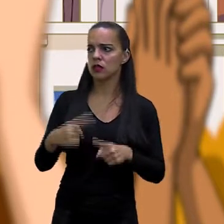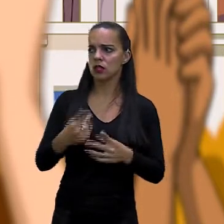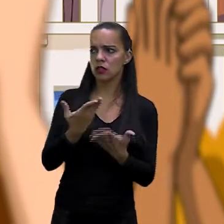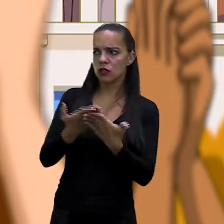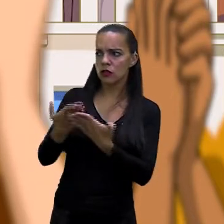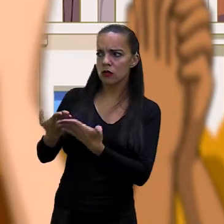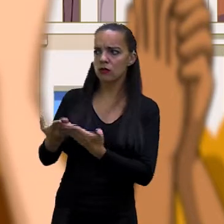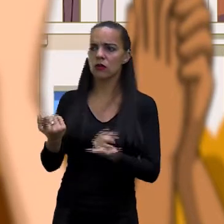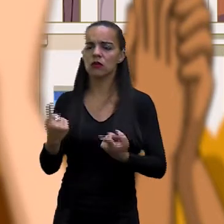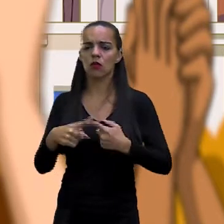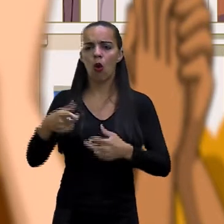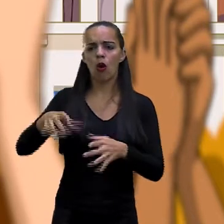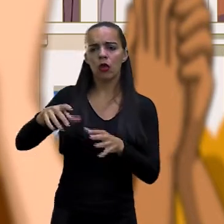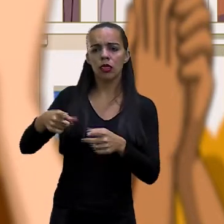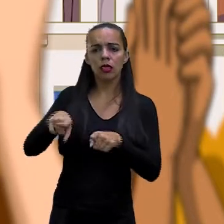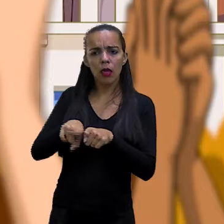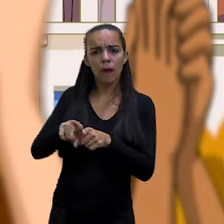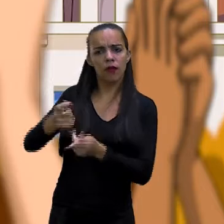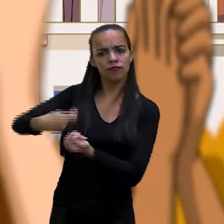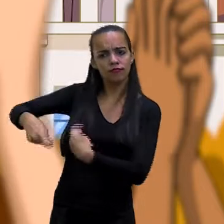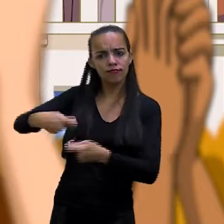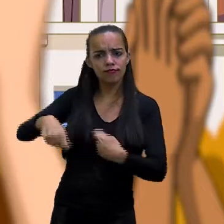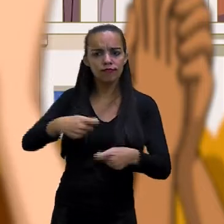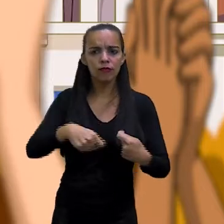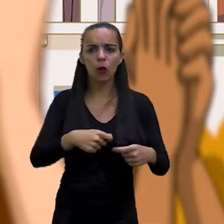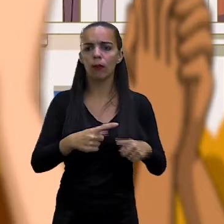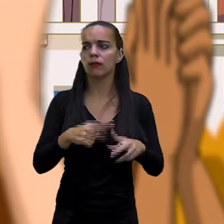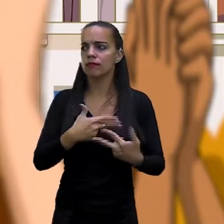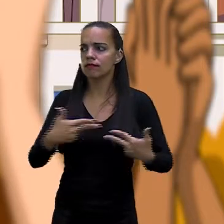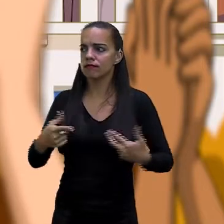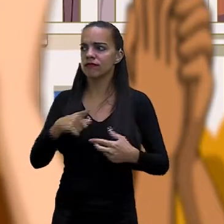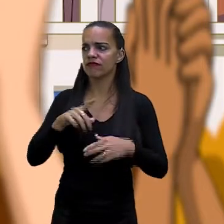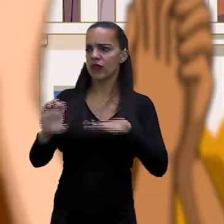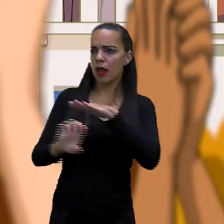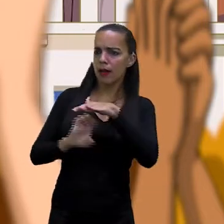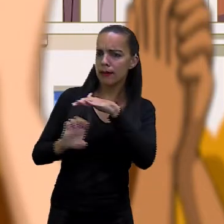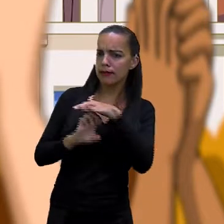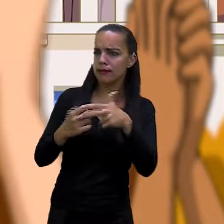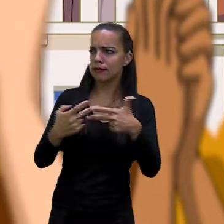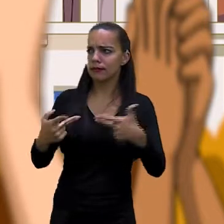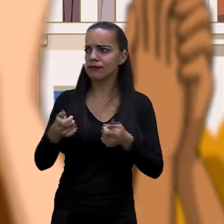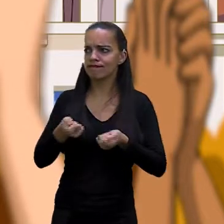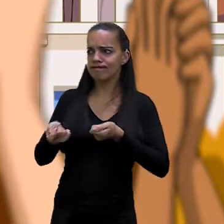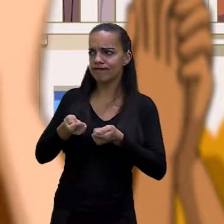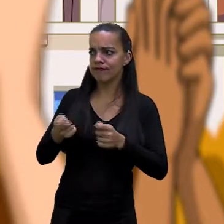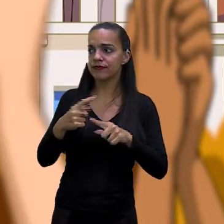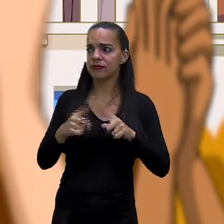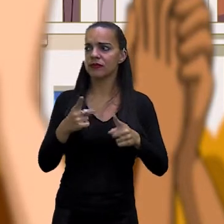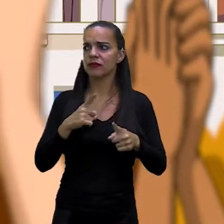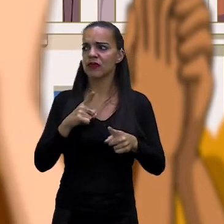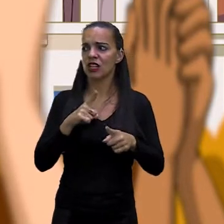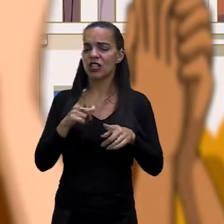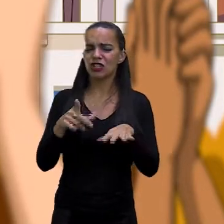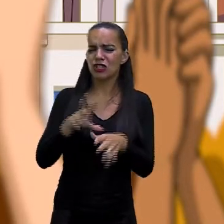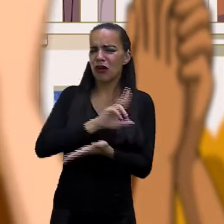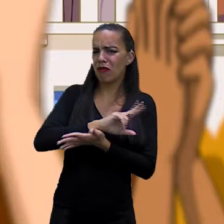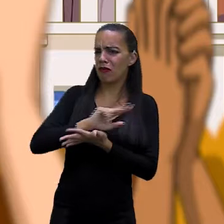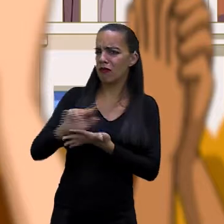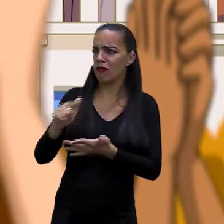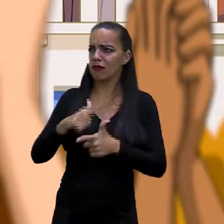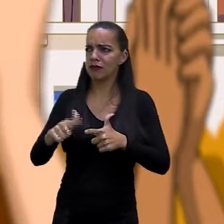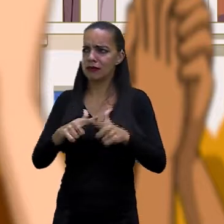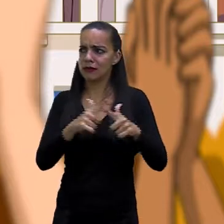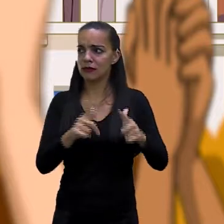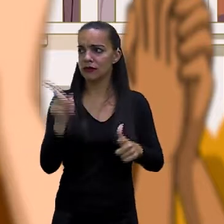escolas de comércio e academia militar, a imprensa régia e da Academia de Belas Artes, marcada